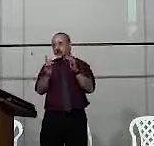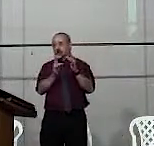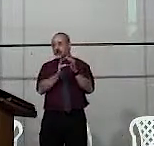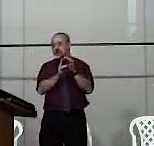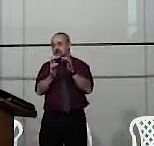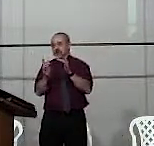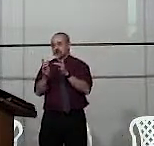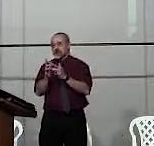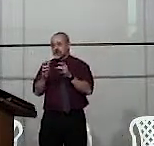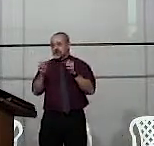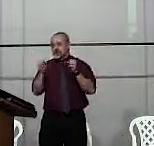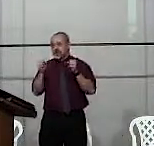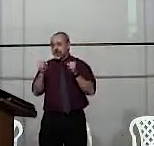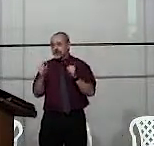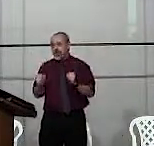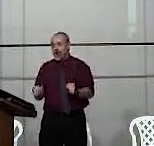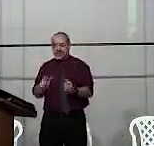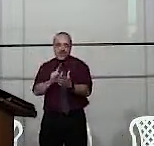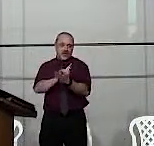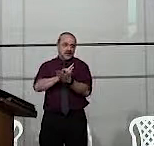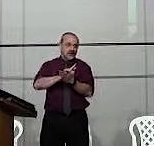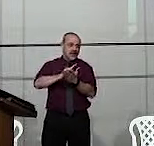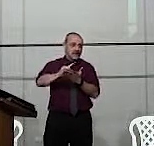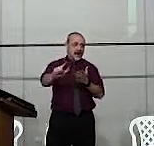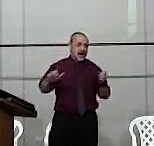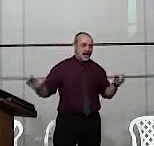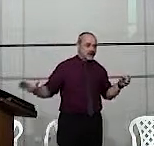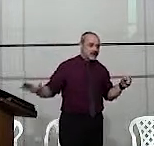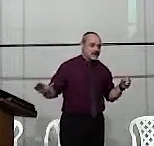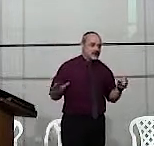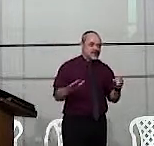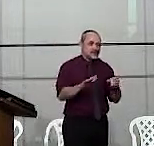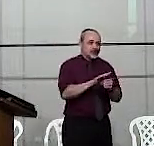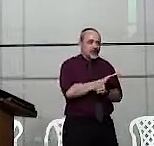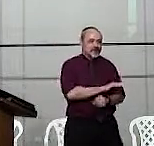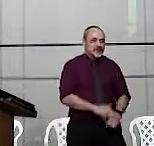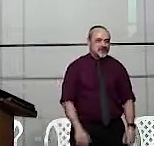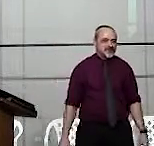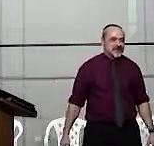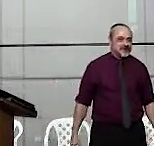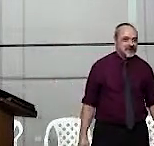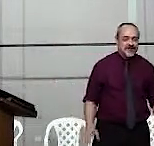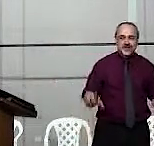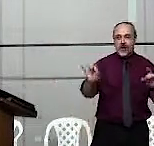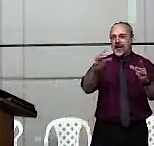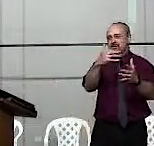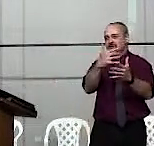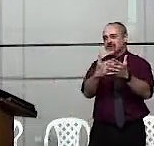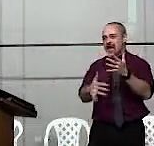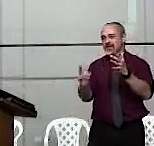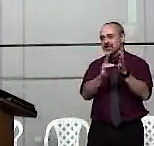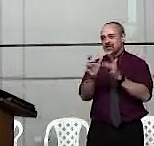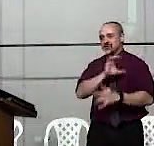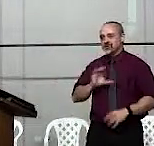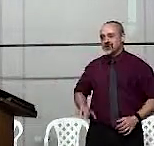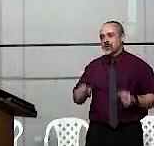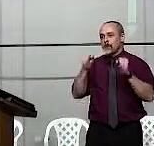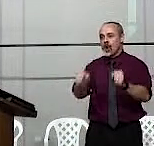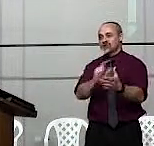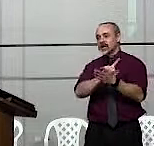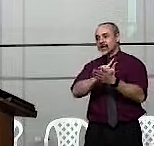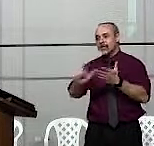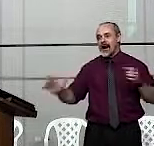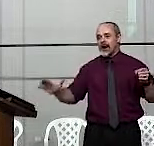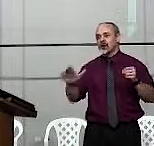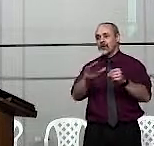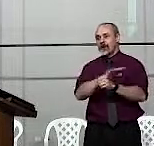Só Jesus pode limpar completamente. Somente o sangue de Jesus Cristo